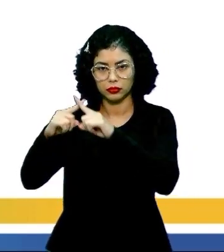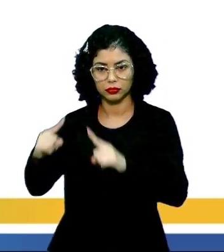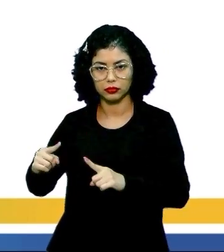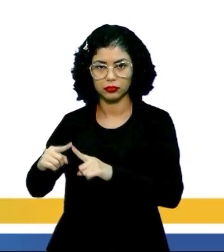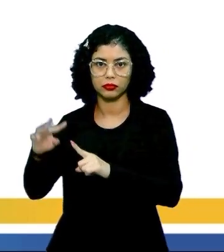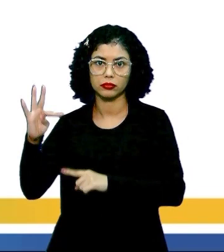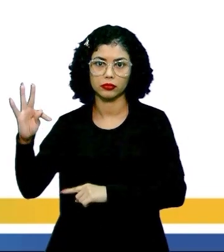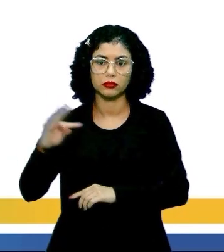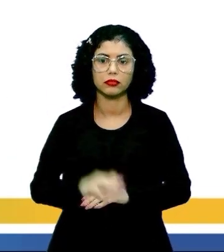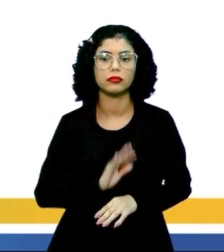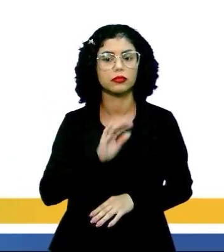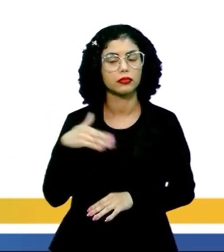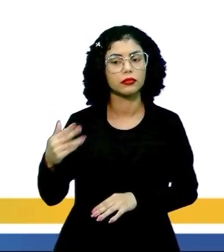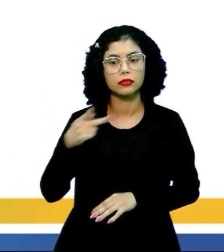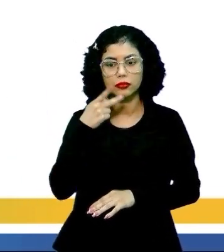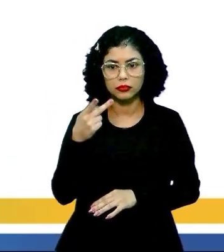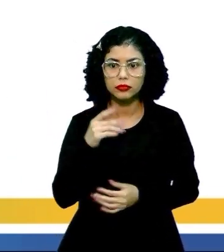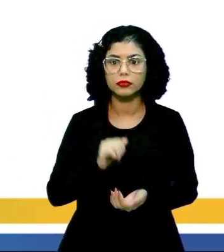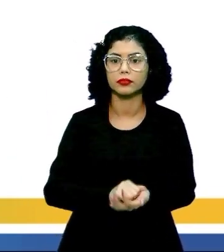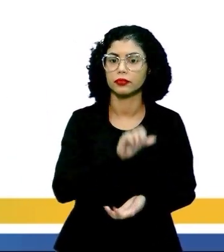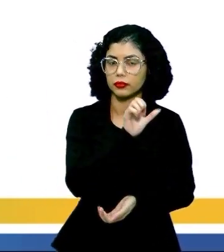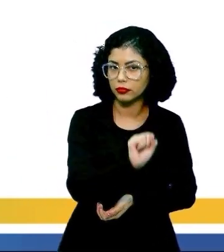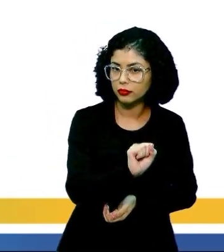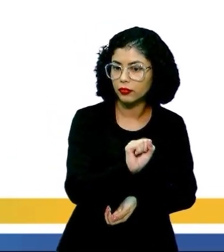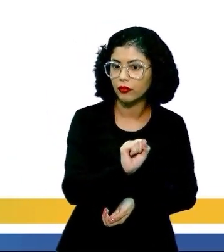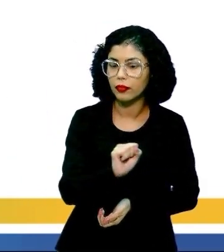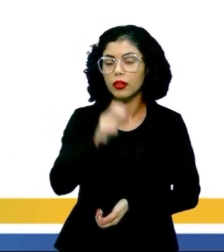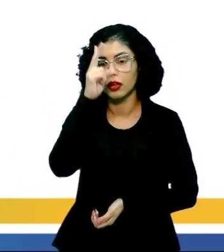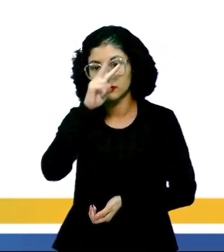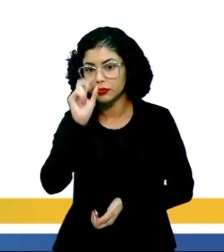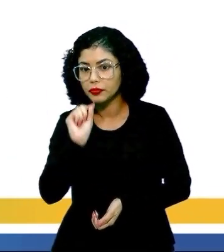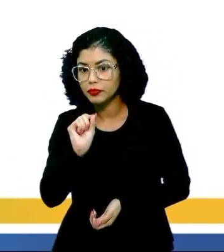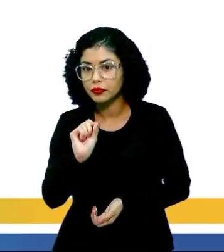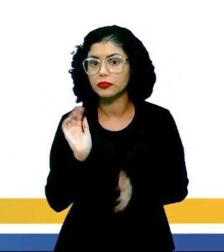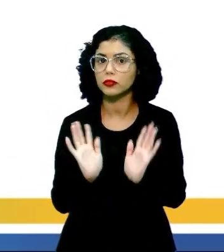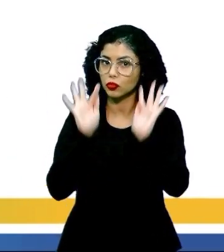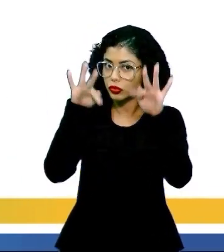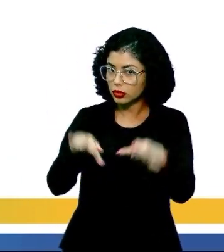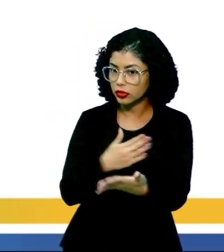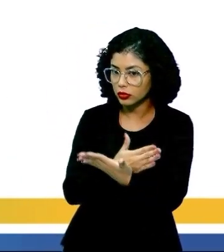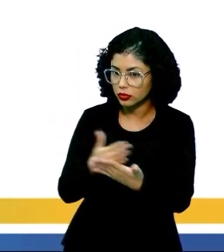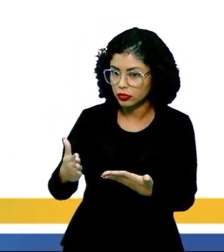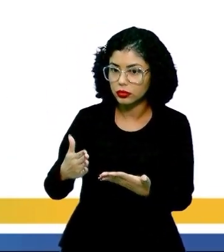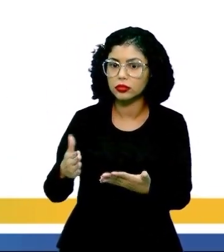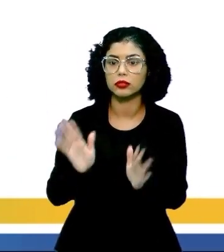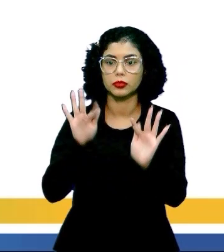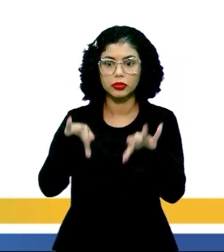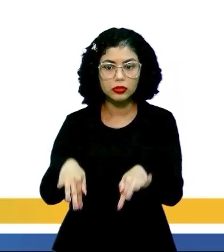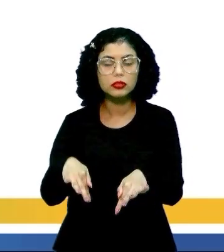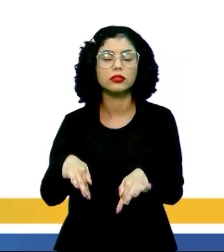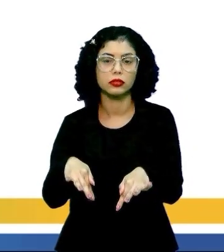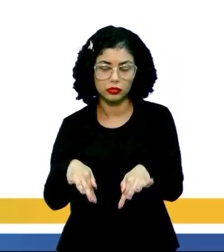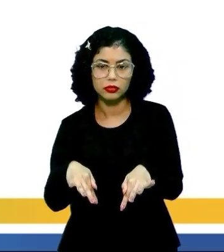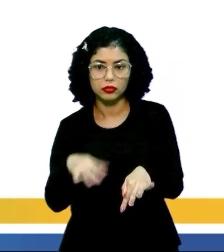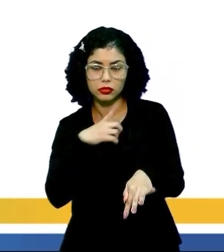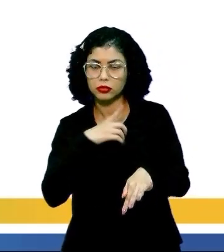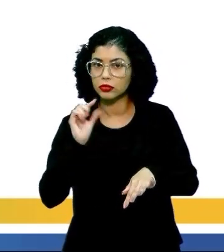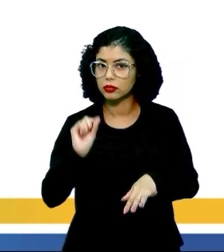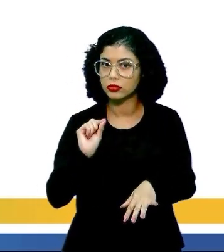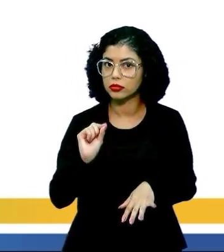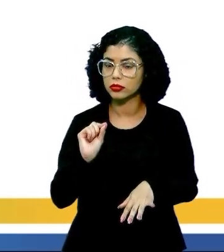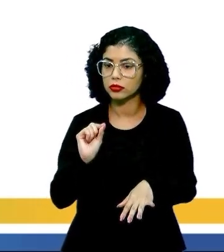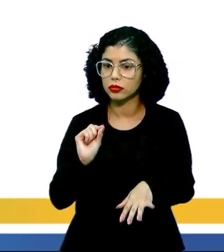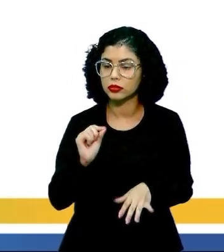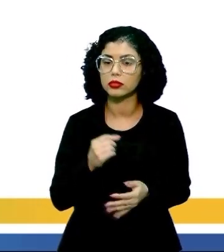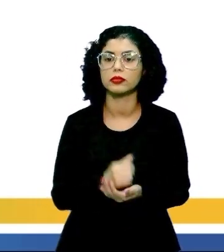delt quando eu falo nesse S Lembrando que esse s é a nossa posição final quando me refira a esse s0 estou me referindo a